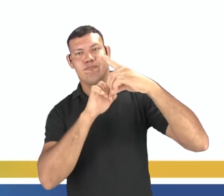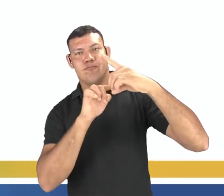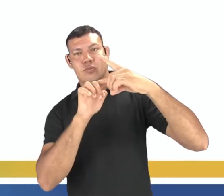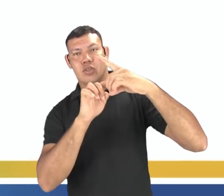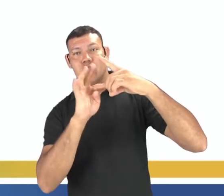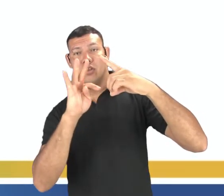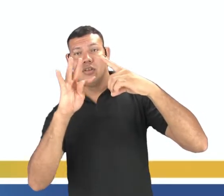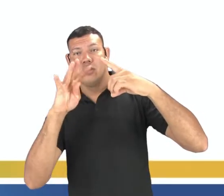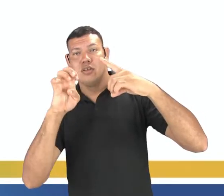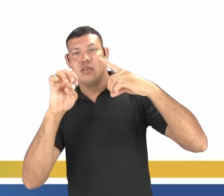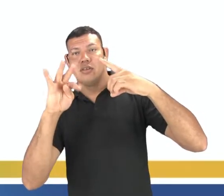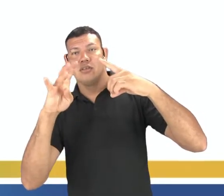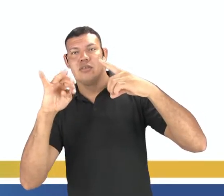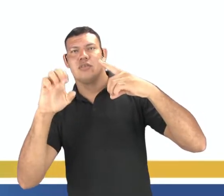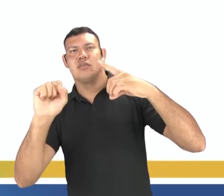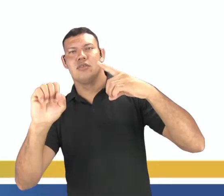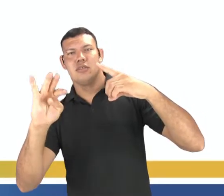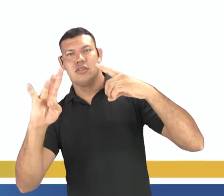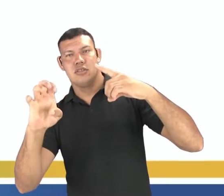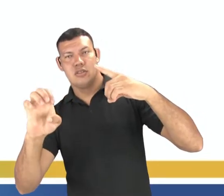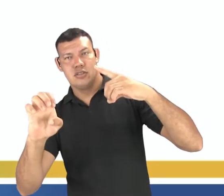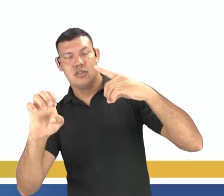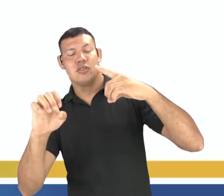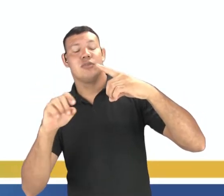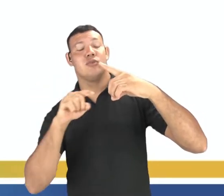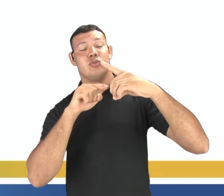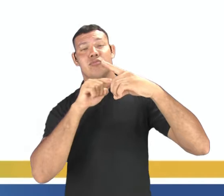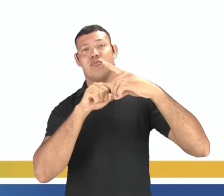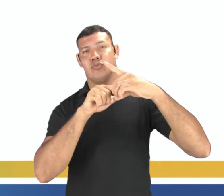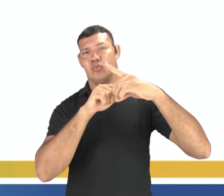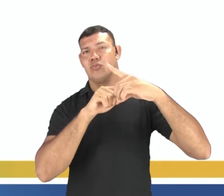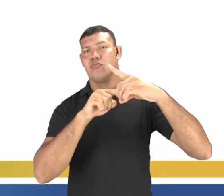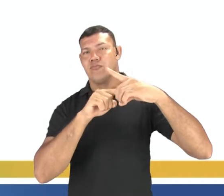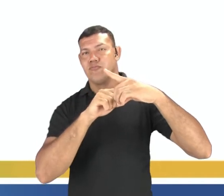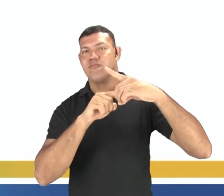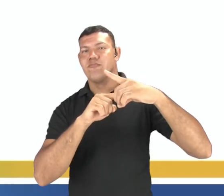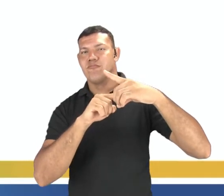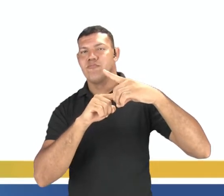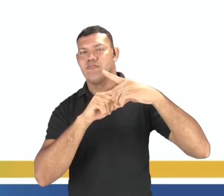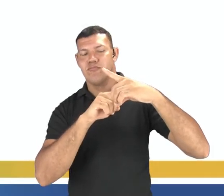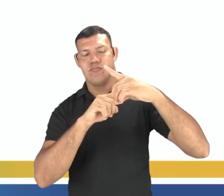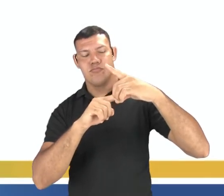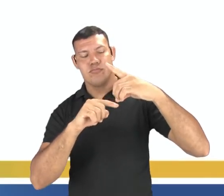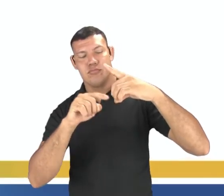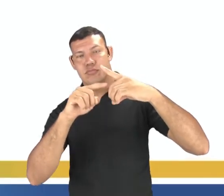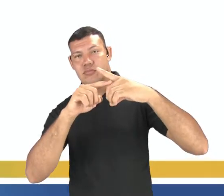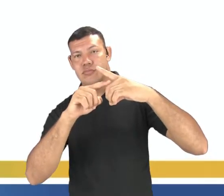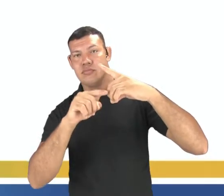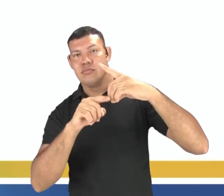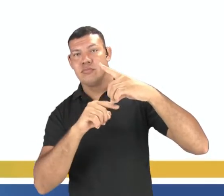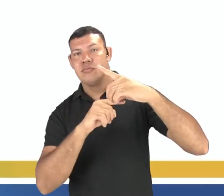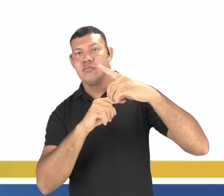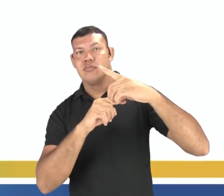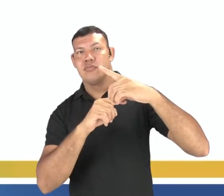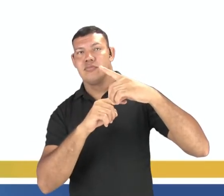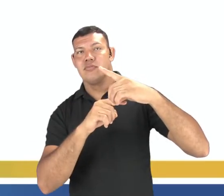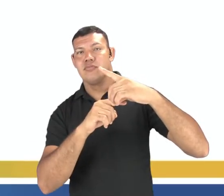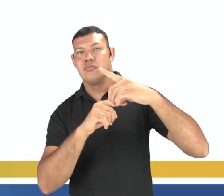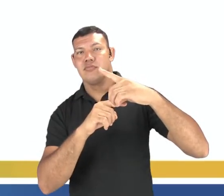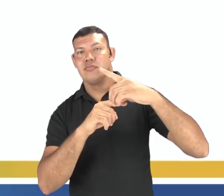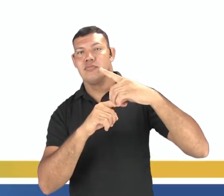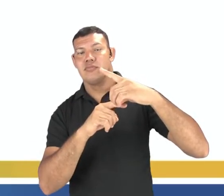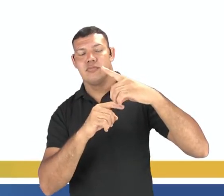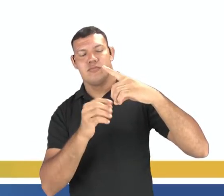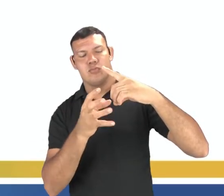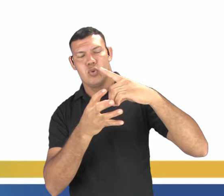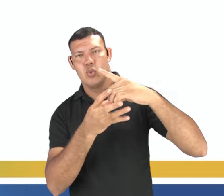que representa o sistema masculino. Então, ali nós temos o testículos, temos o epidídimo, onde